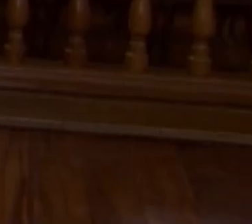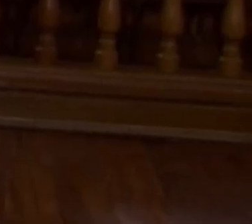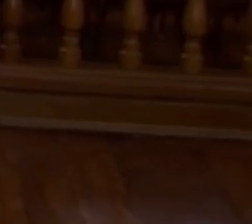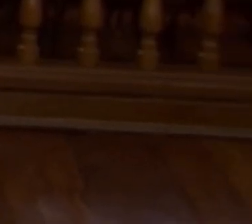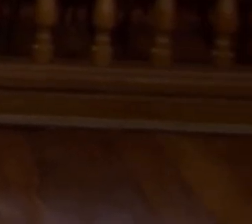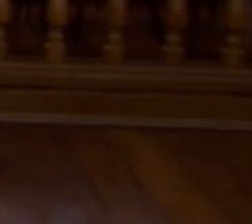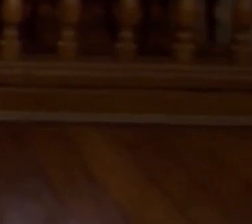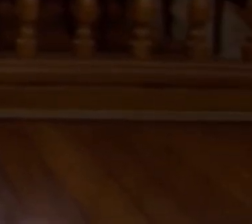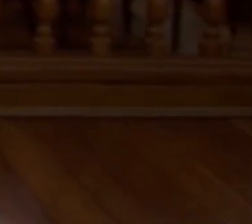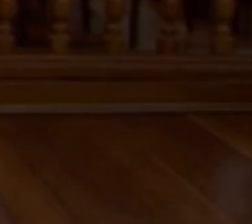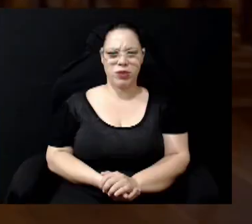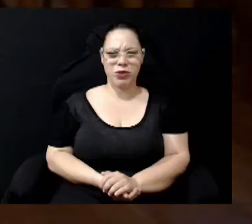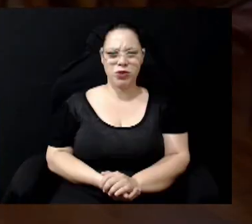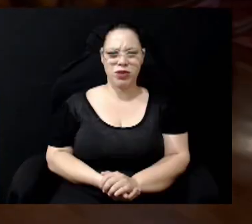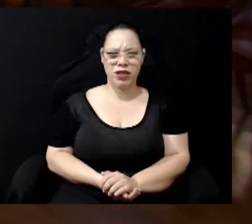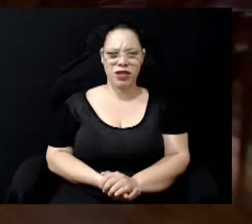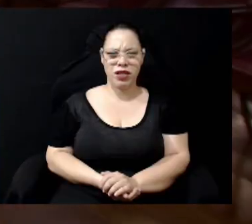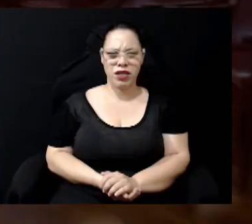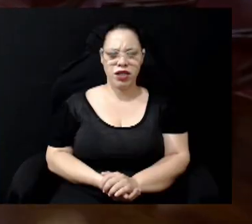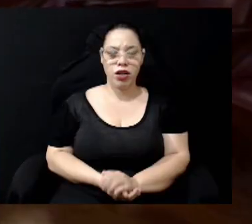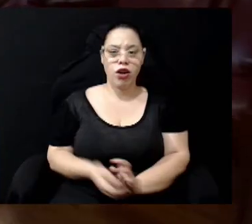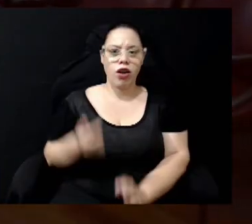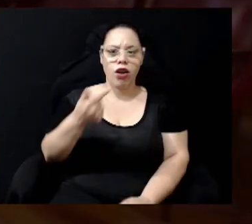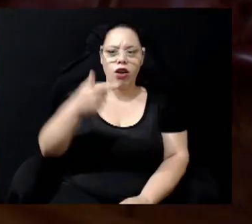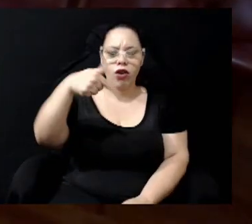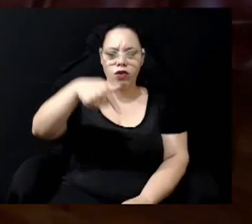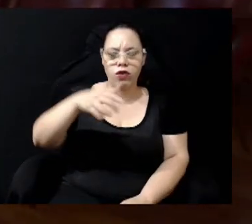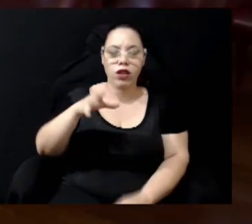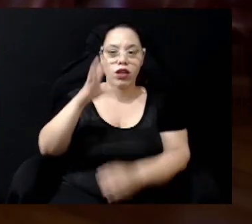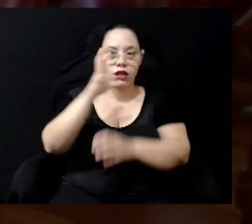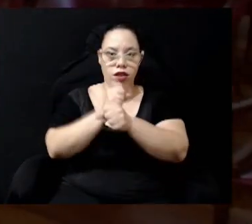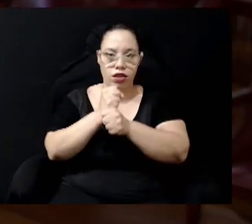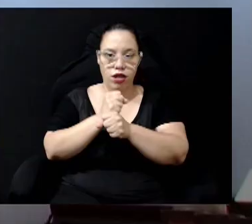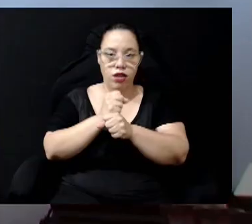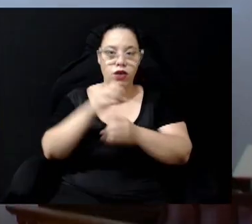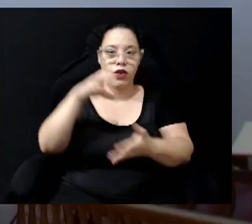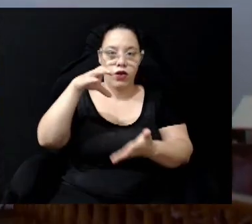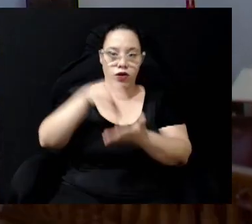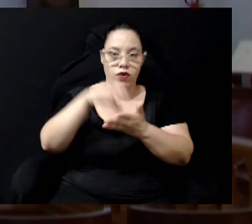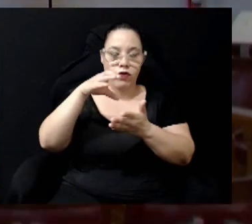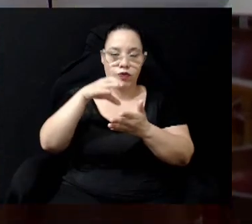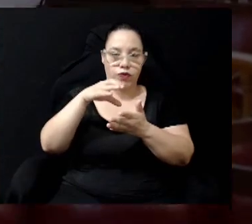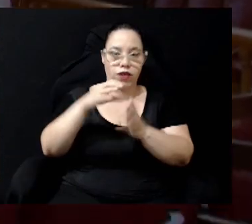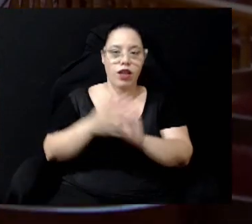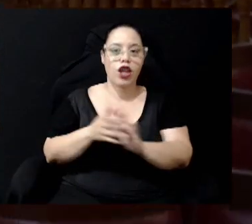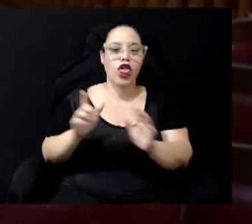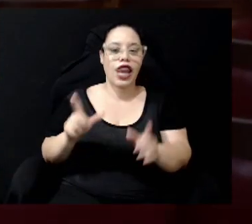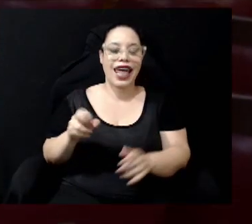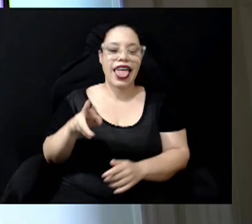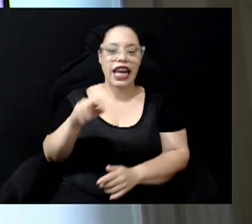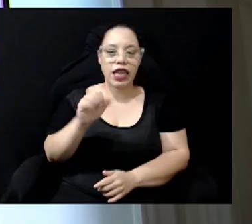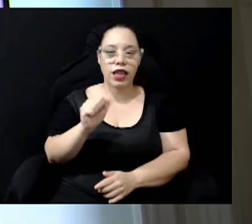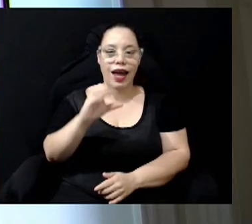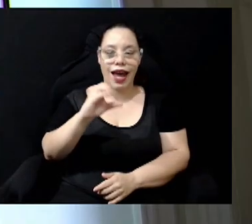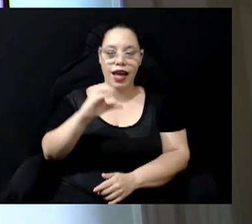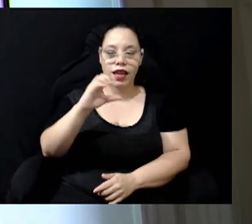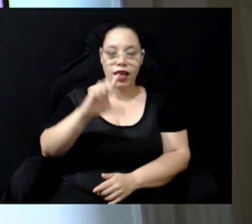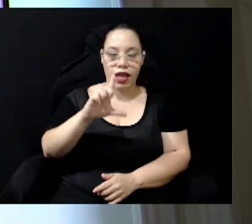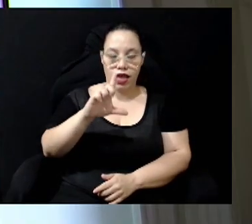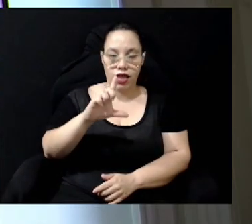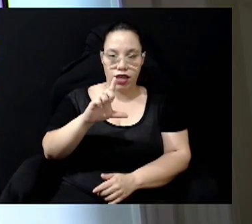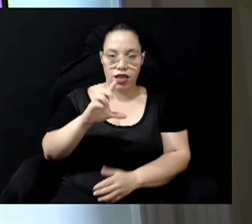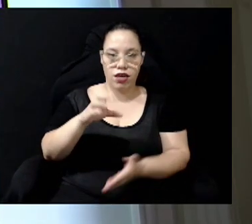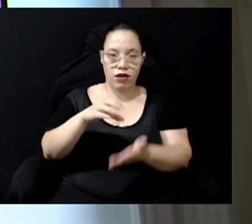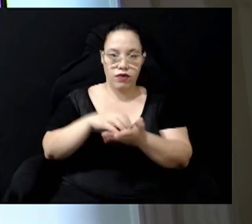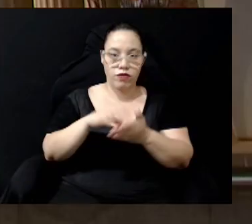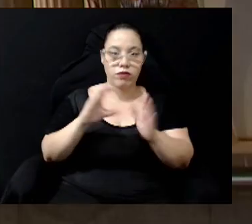Com 67 anos de história, a Academia Campinense de Letras, a ACL, é um órgão linguístico e